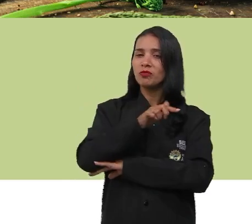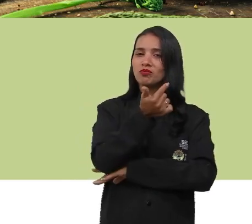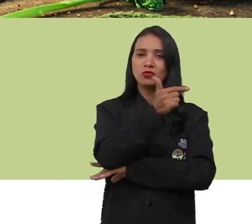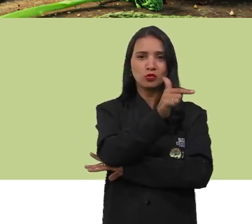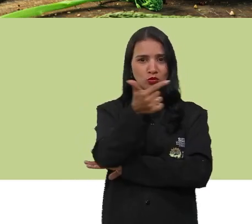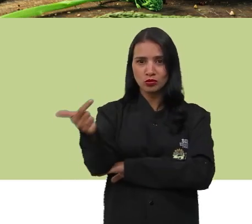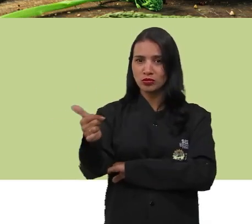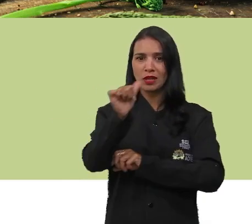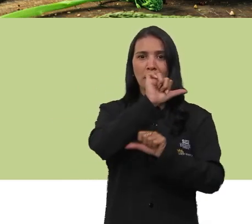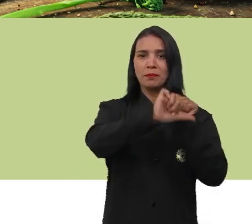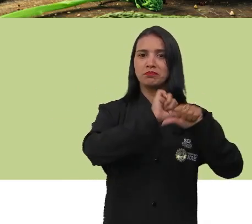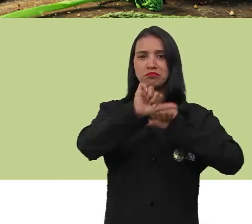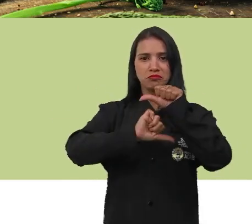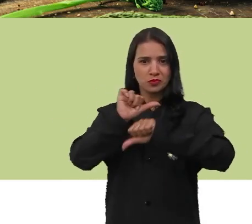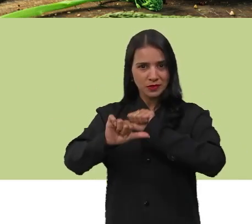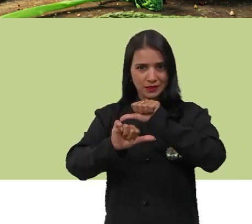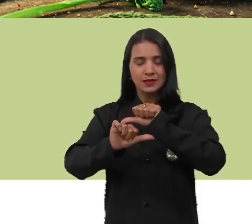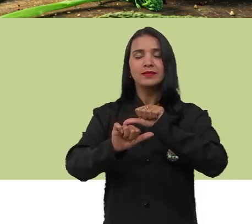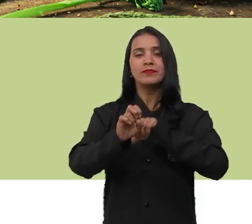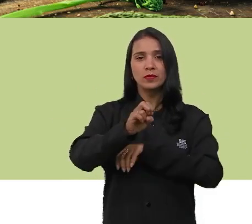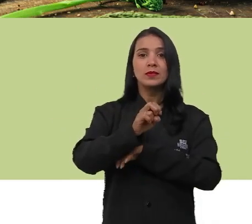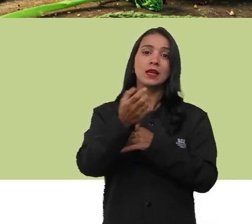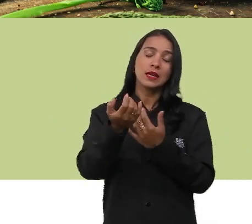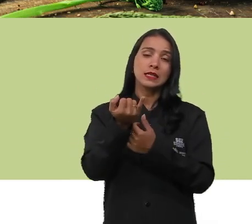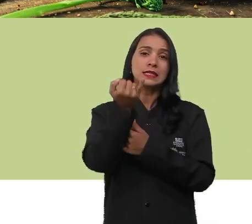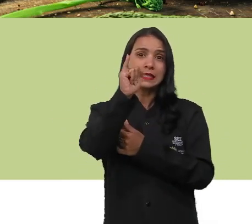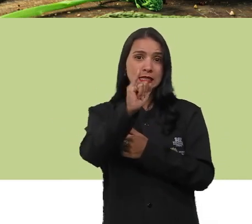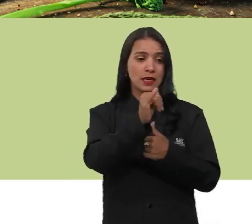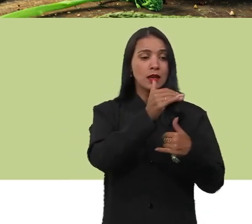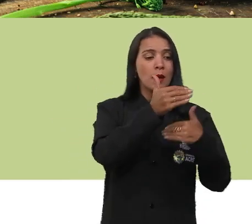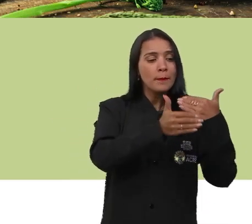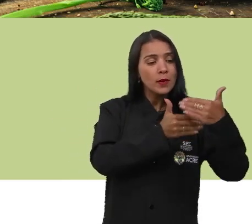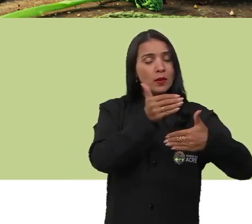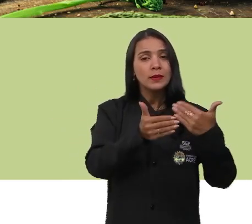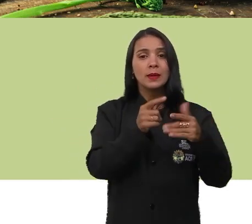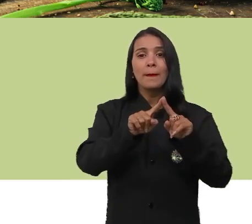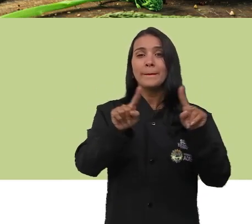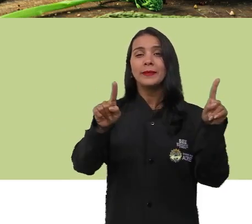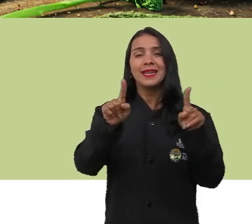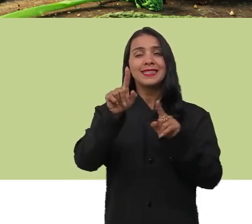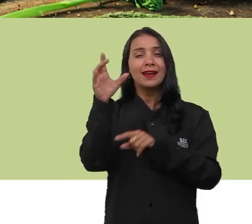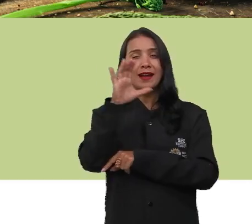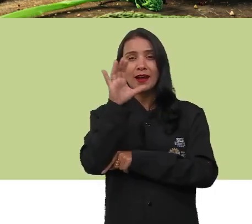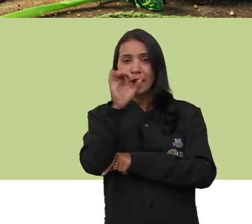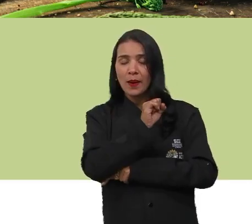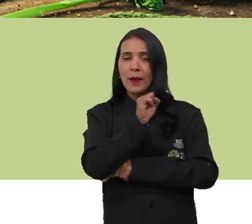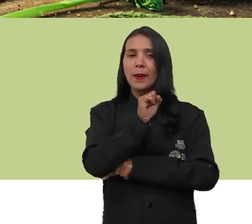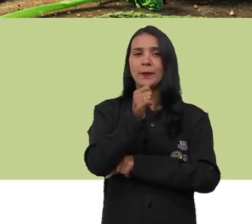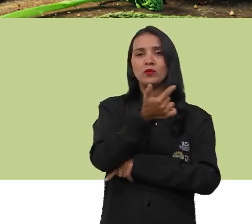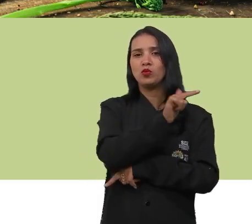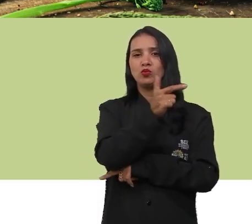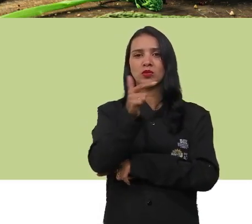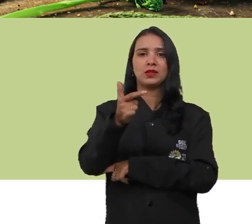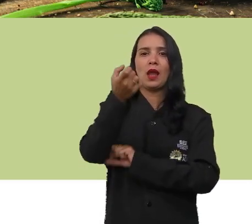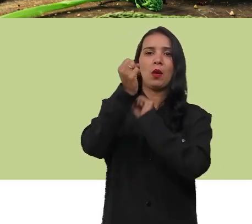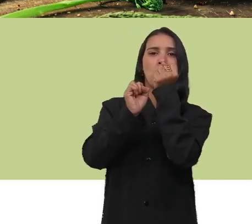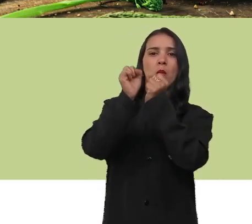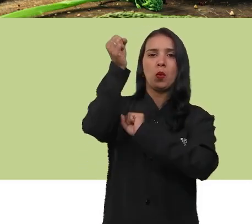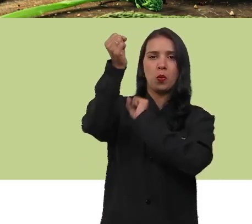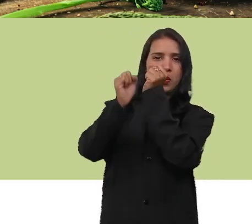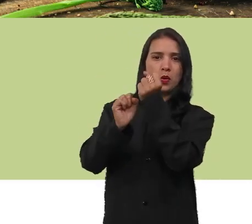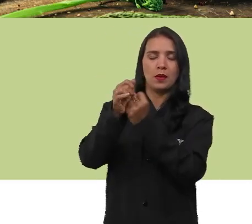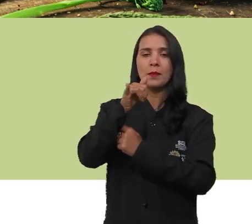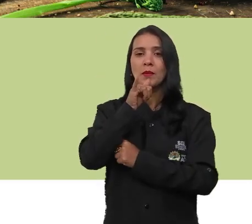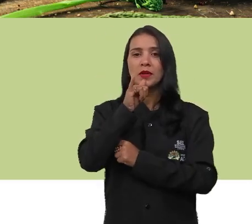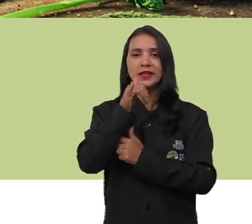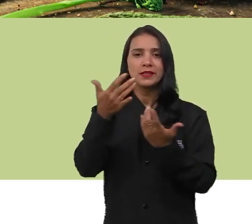a natureza, né? Ou que passam por processos mínimos para se tornarem adequados ali para o consumo. Então, exemplo disso,